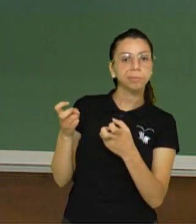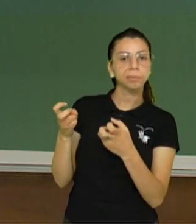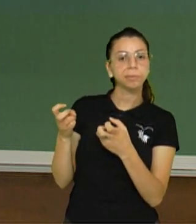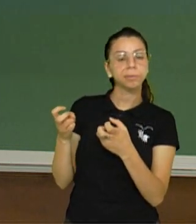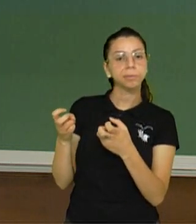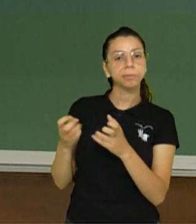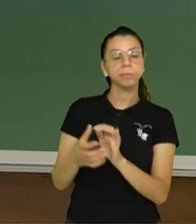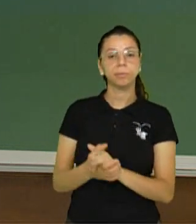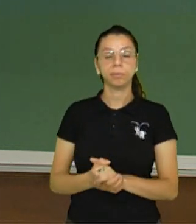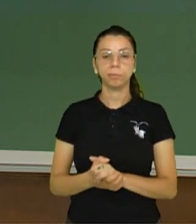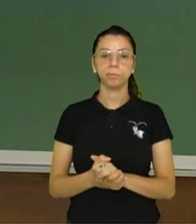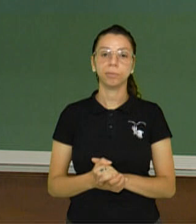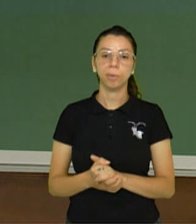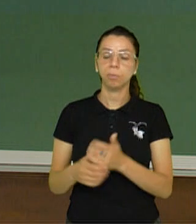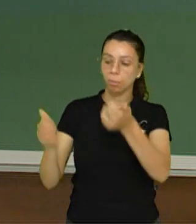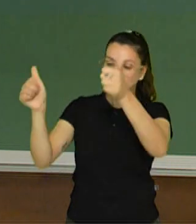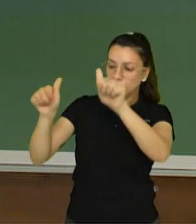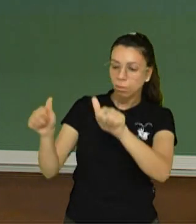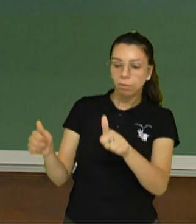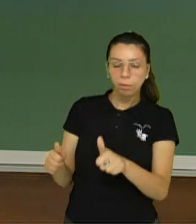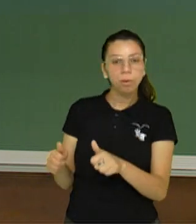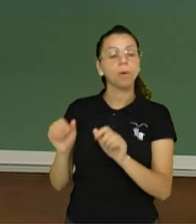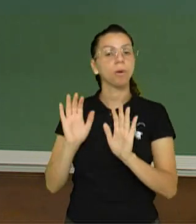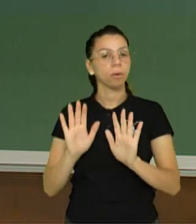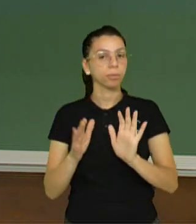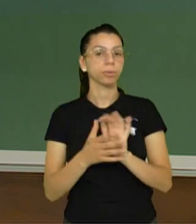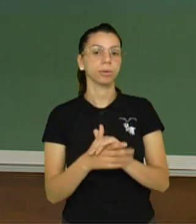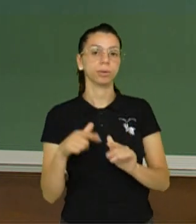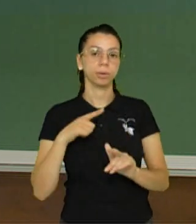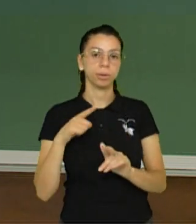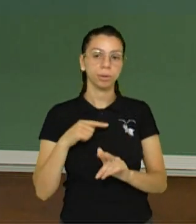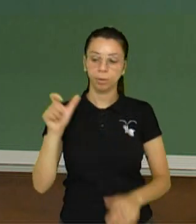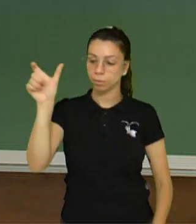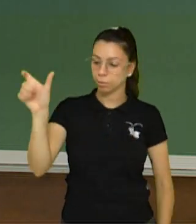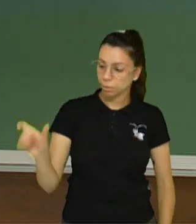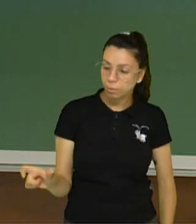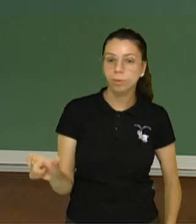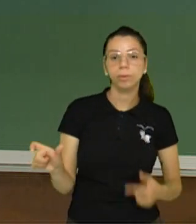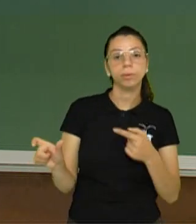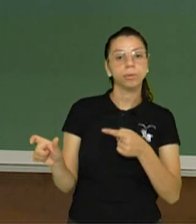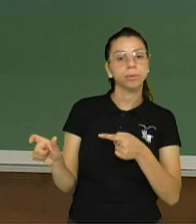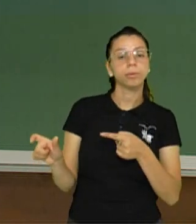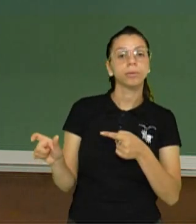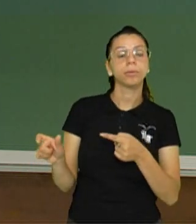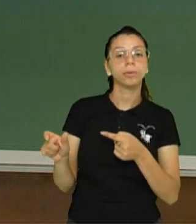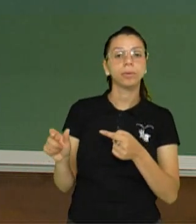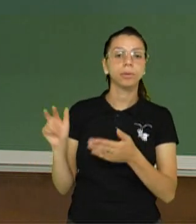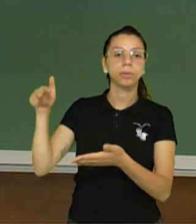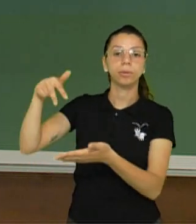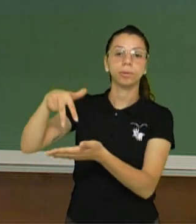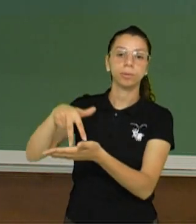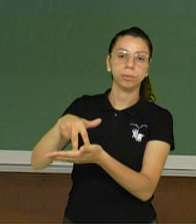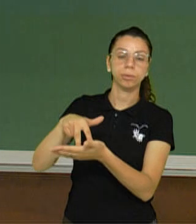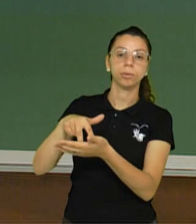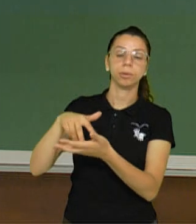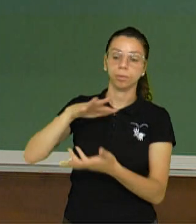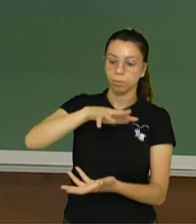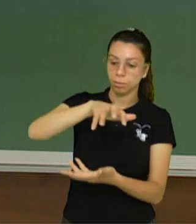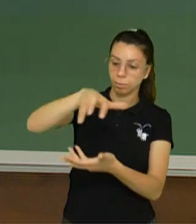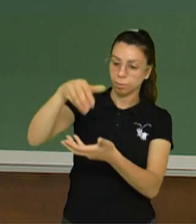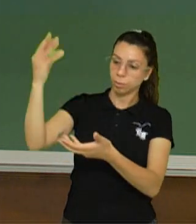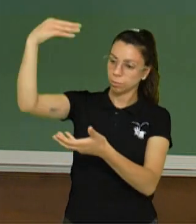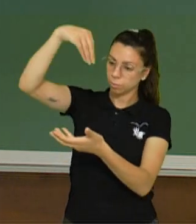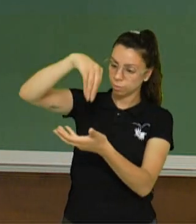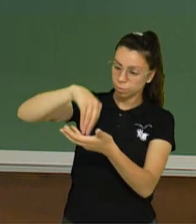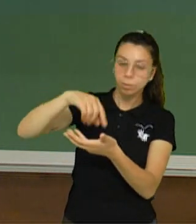é notado pelo contraste, né? Então veja só, este indivíduo que está em meio a um mundo